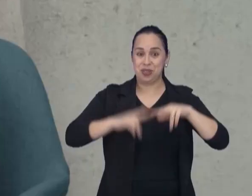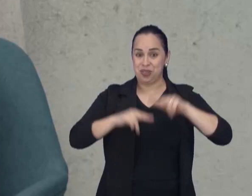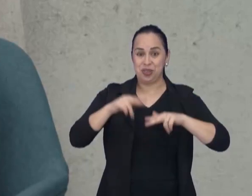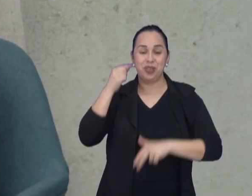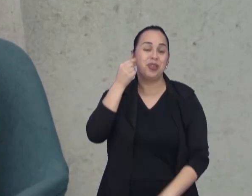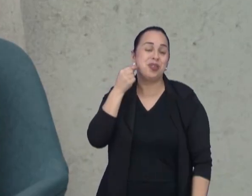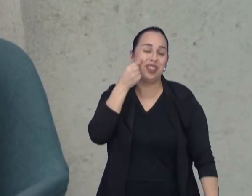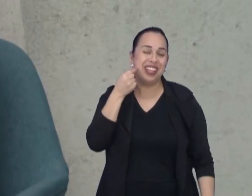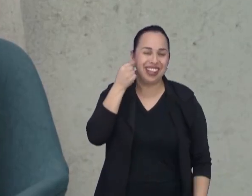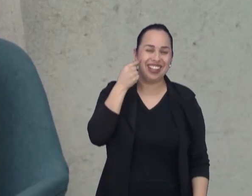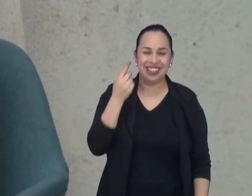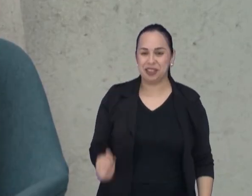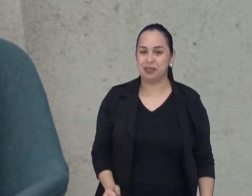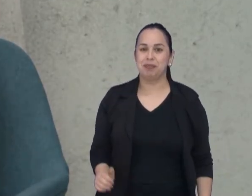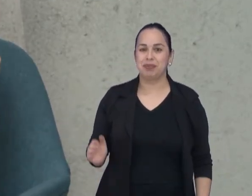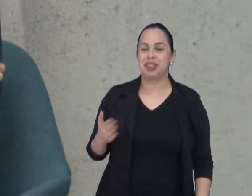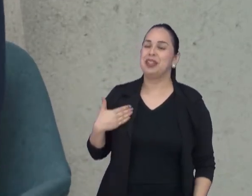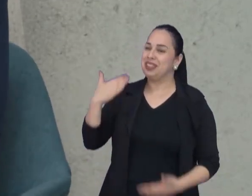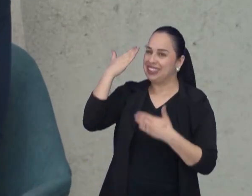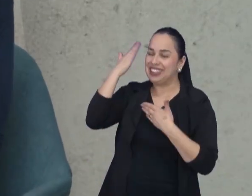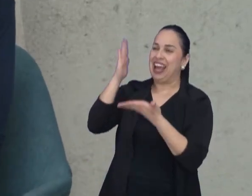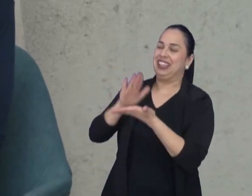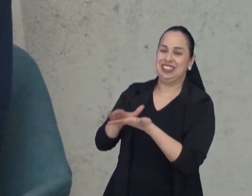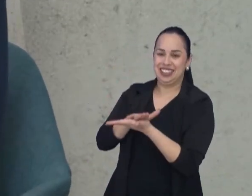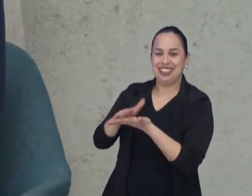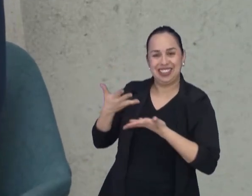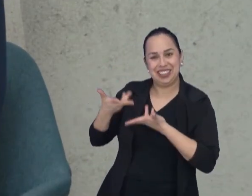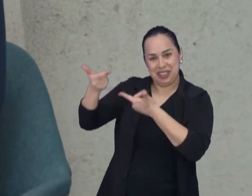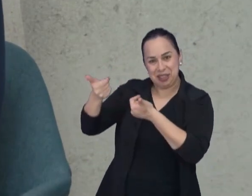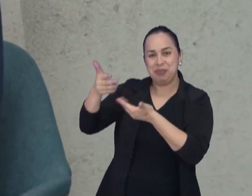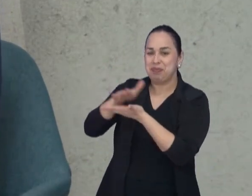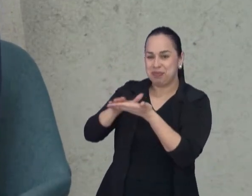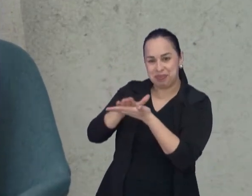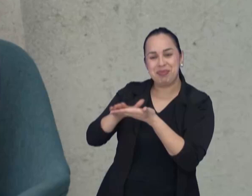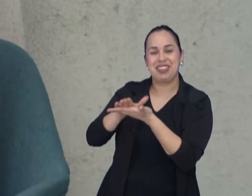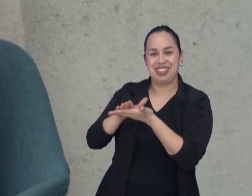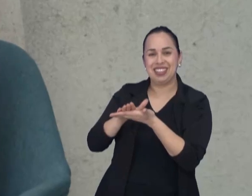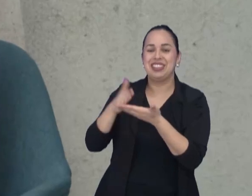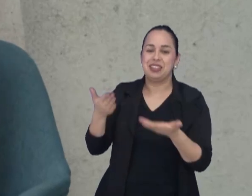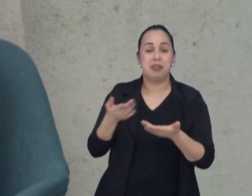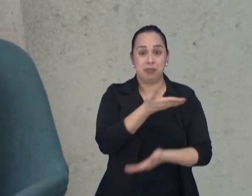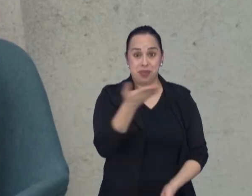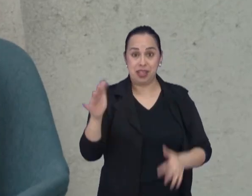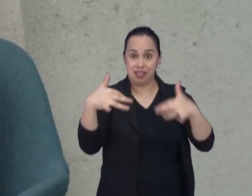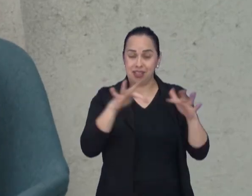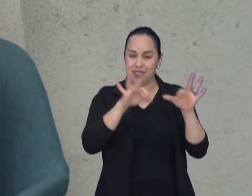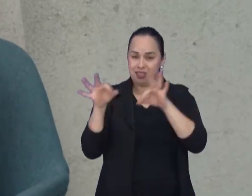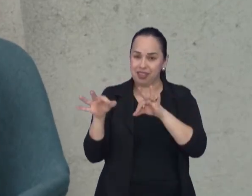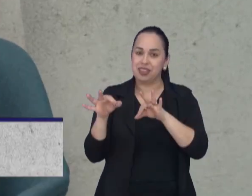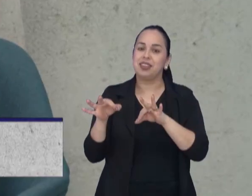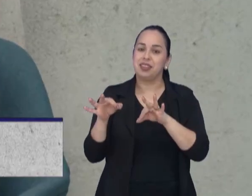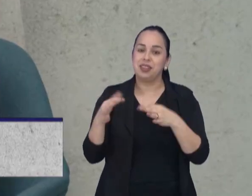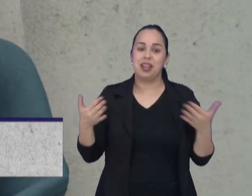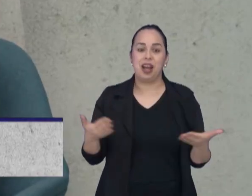Julinas, Agustinas. Mayra, muito obrigada também pela sua companhia aqui do Estação Mercado, viu, pela parceria, e você também que nos assiste, tá? A gente